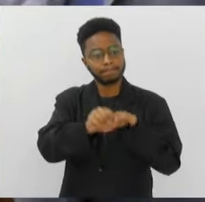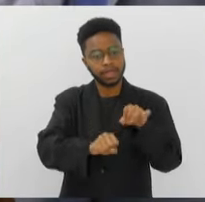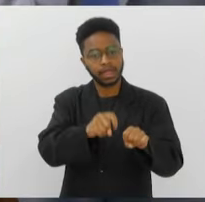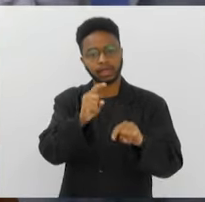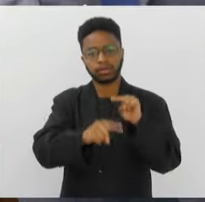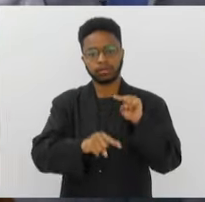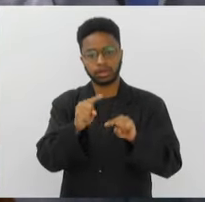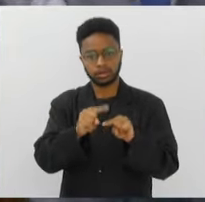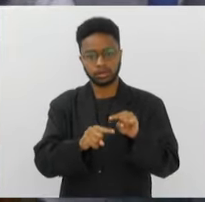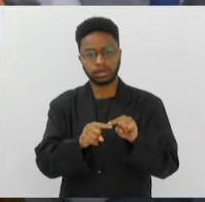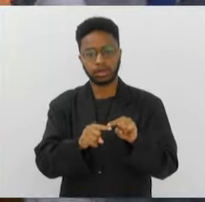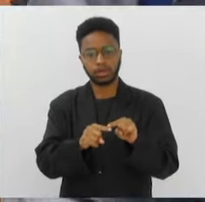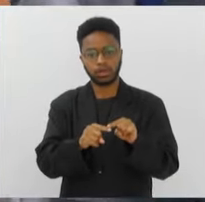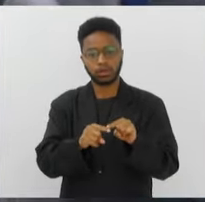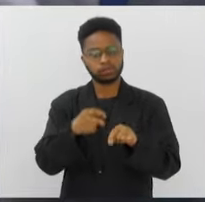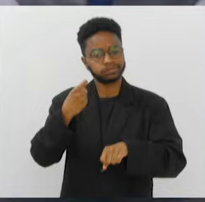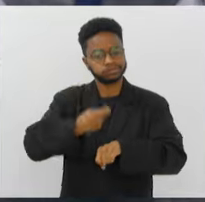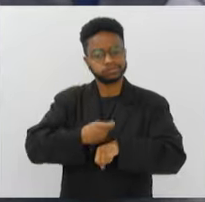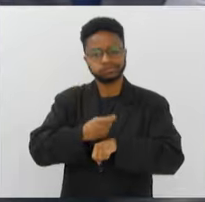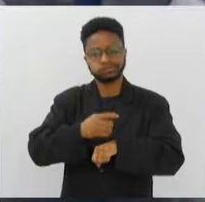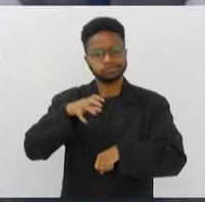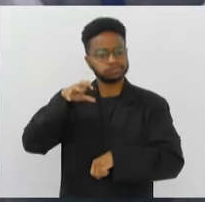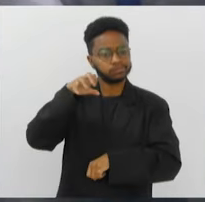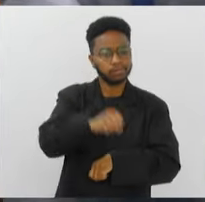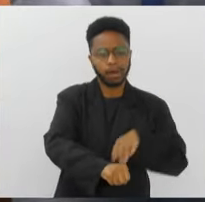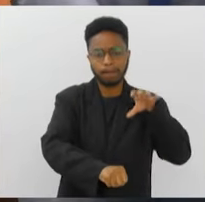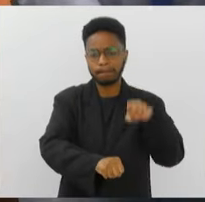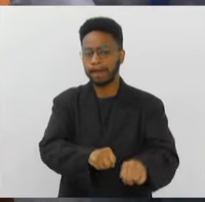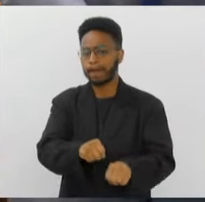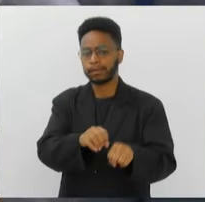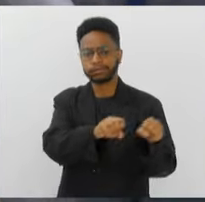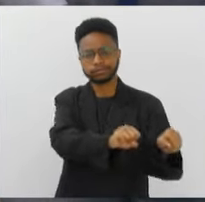mercadorias de forma grosseira, áspera,